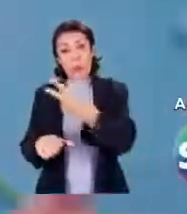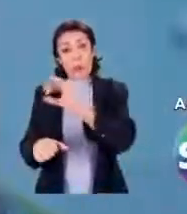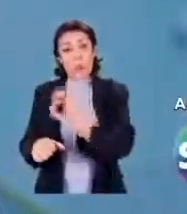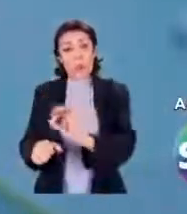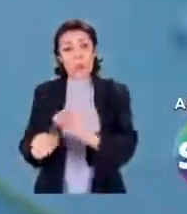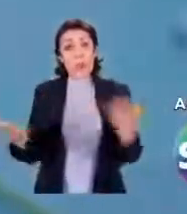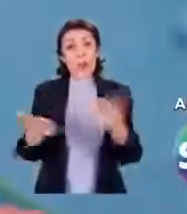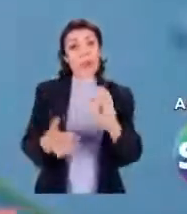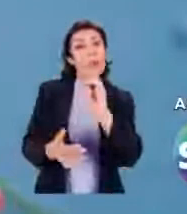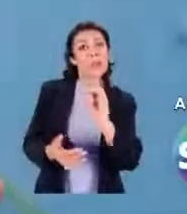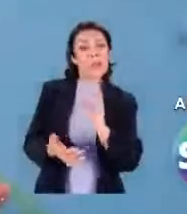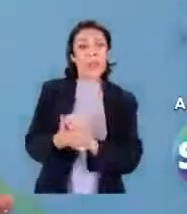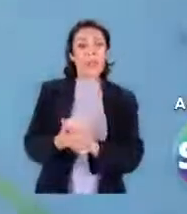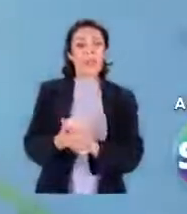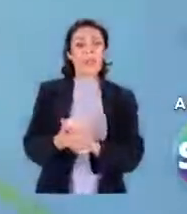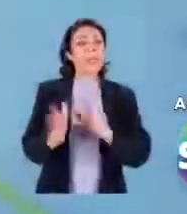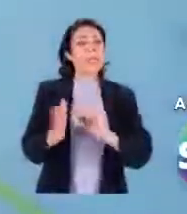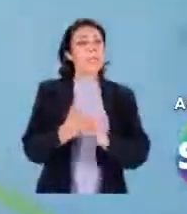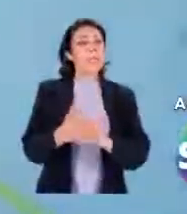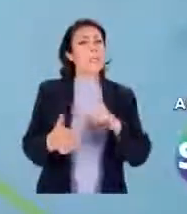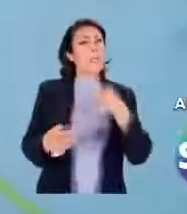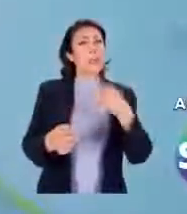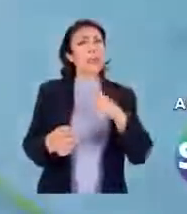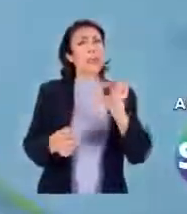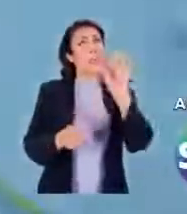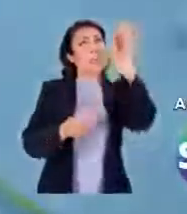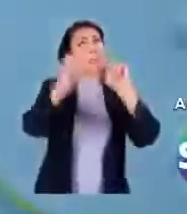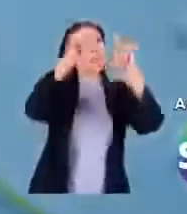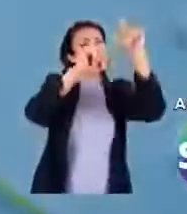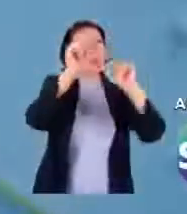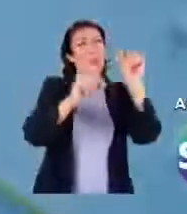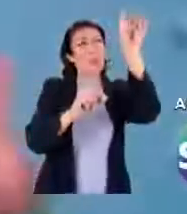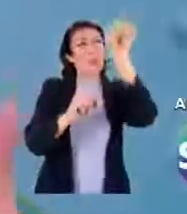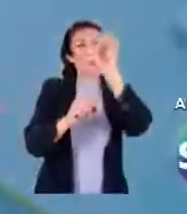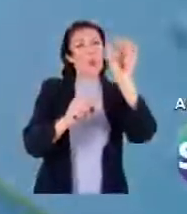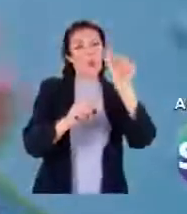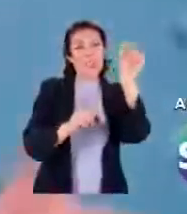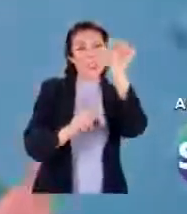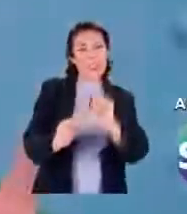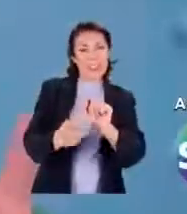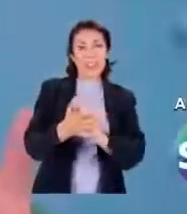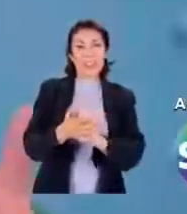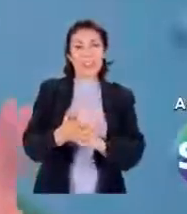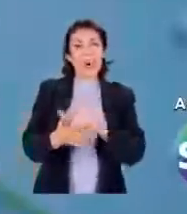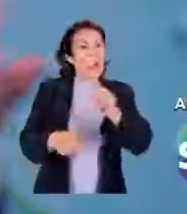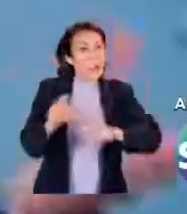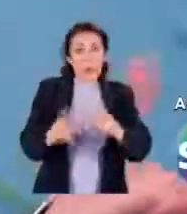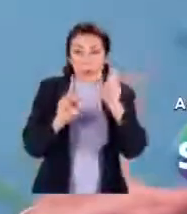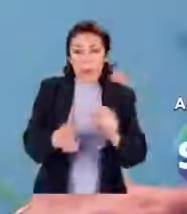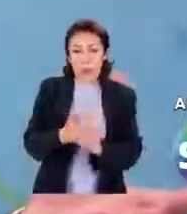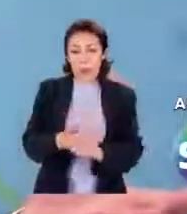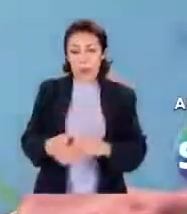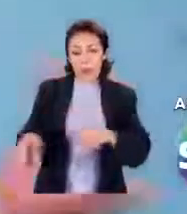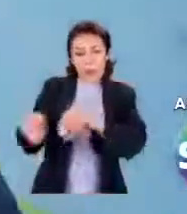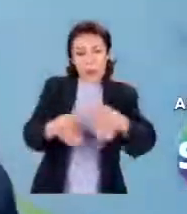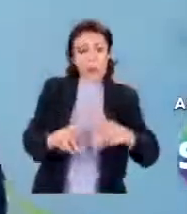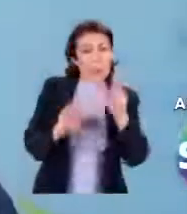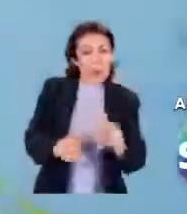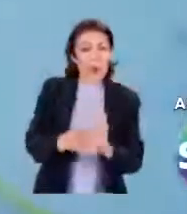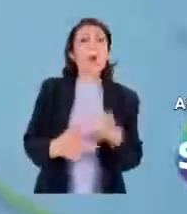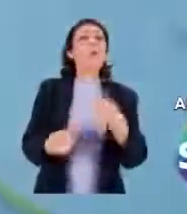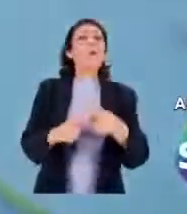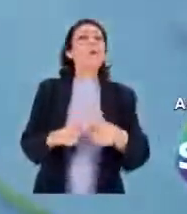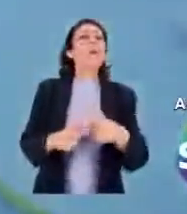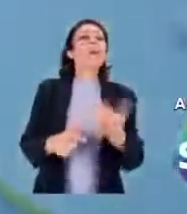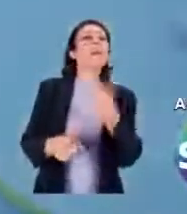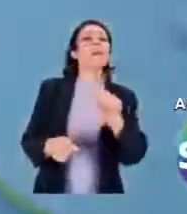Zero Hora se o céu Abençoado pelo Cruzeiro do Sul da nossa tradição Cristã é o mesmo o chão é o mesmo e o povo é o mesmo por que que a gente não cresce é